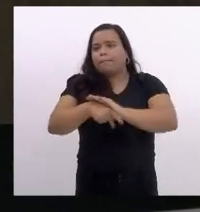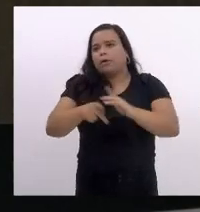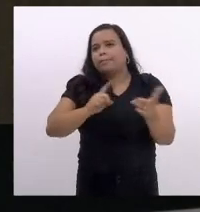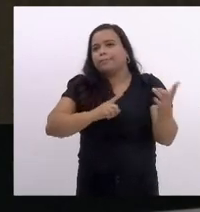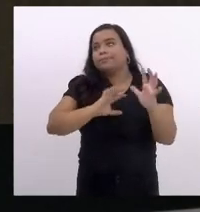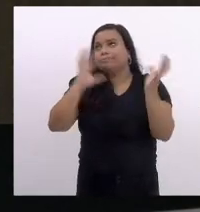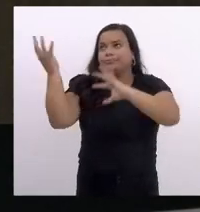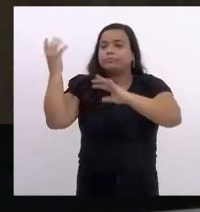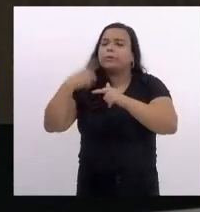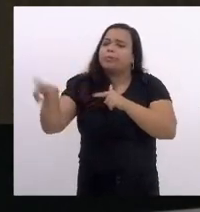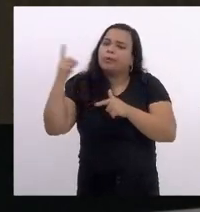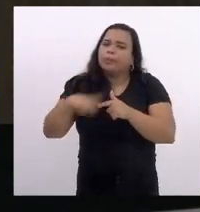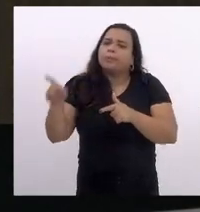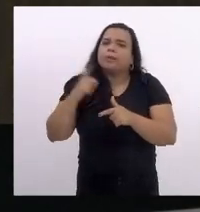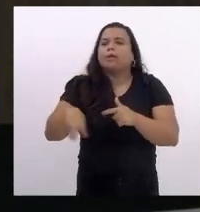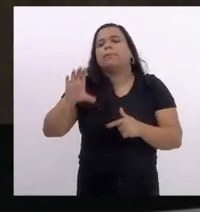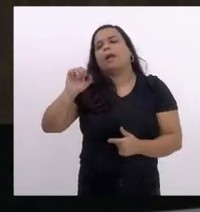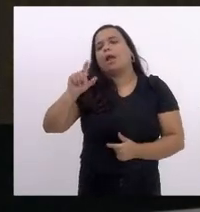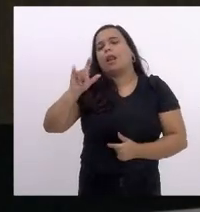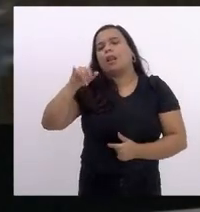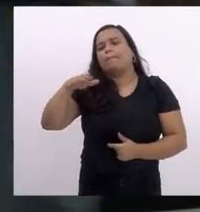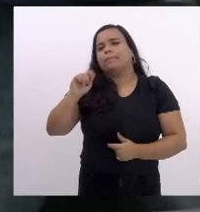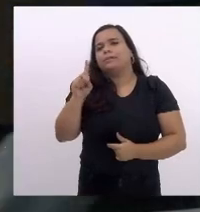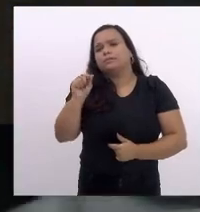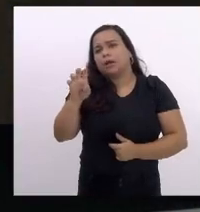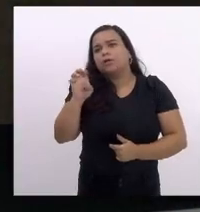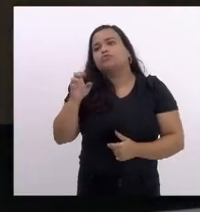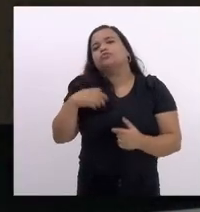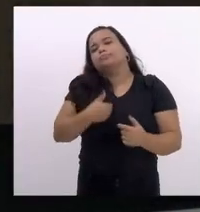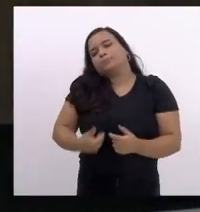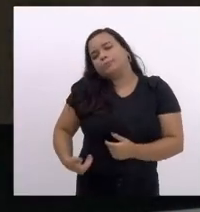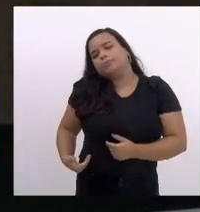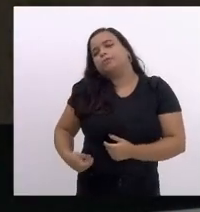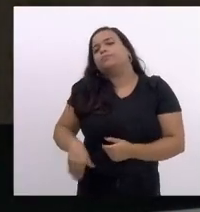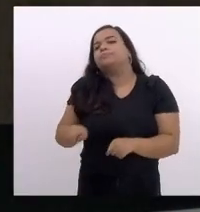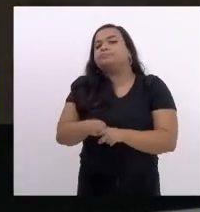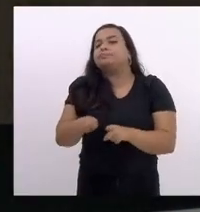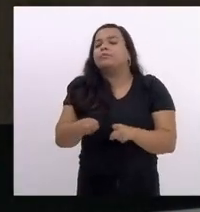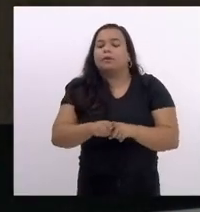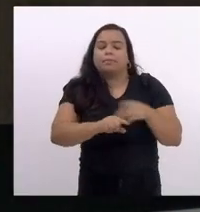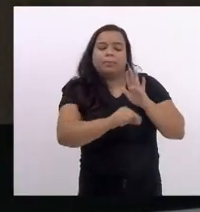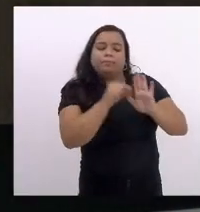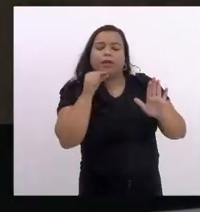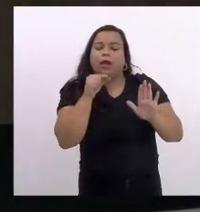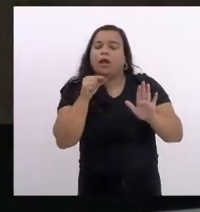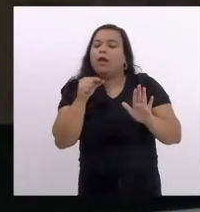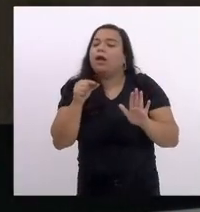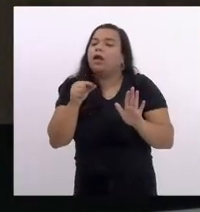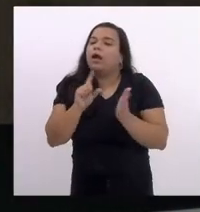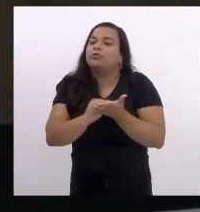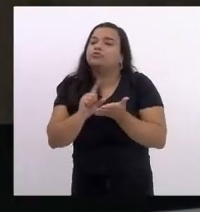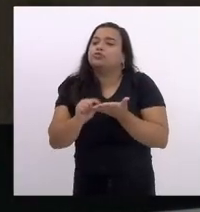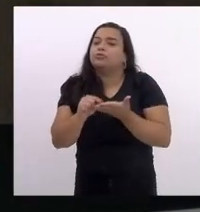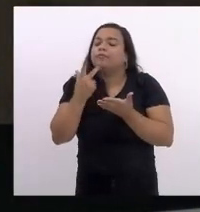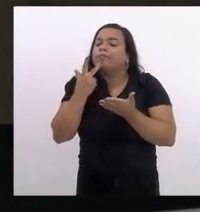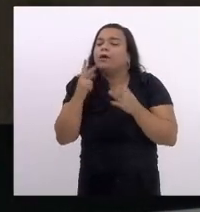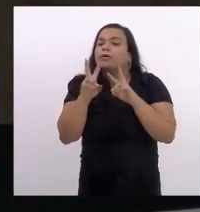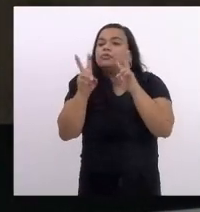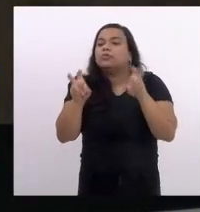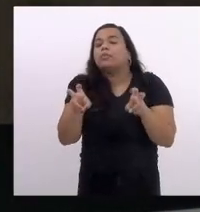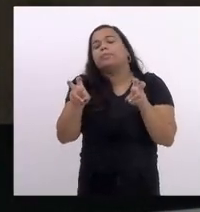que volta a falar em emergência ou calamidade pública, se dá o prazo de 24 meses